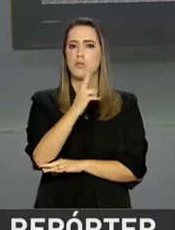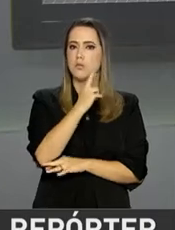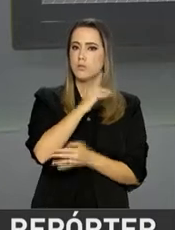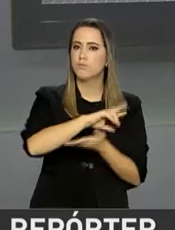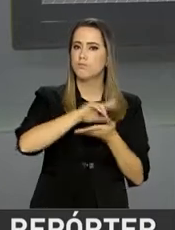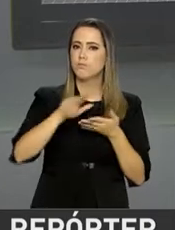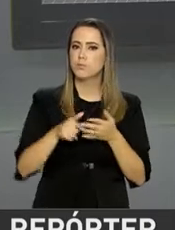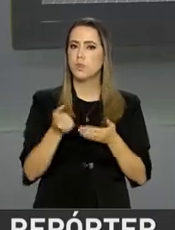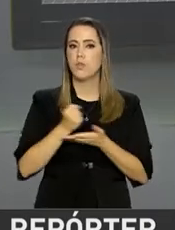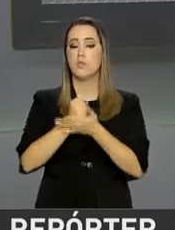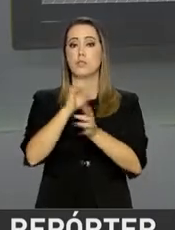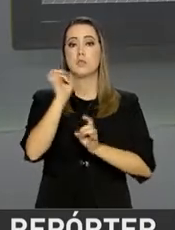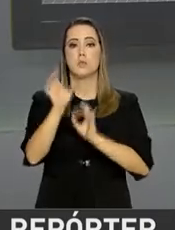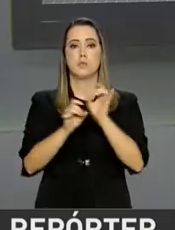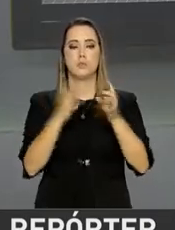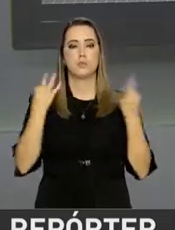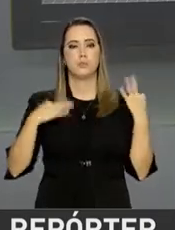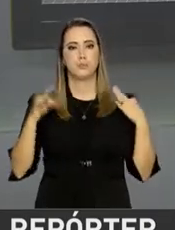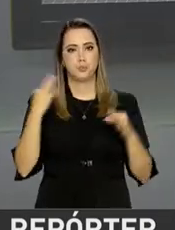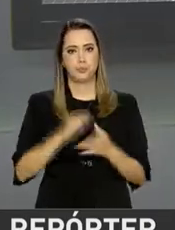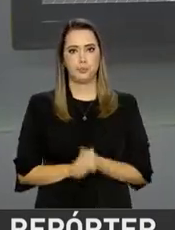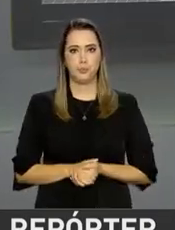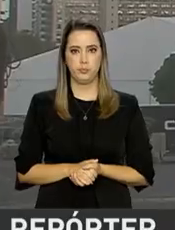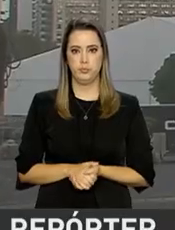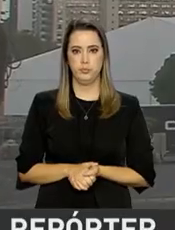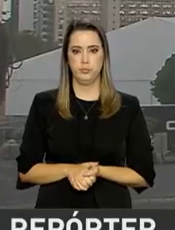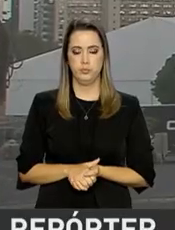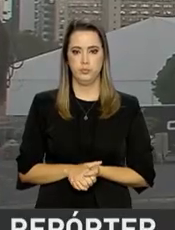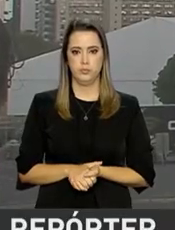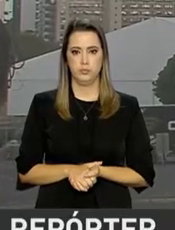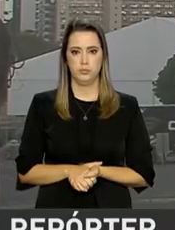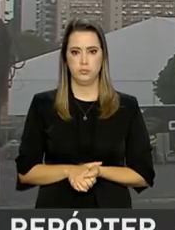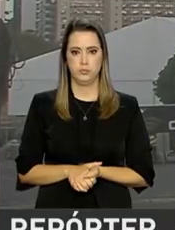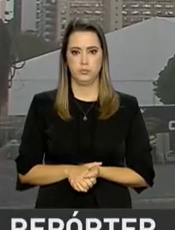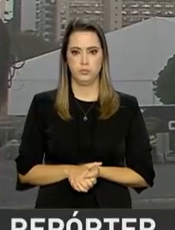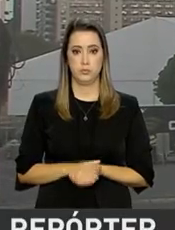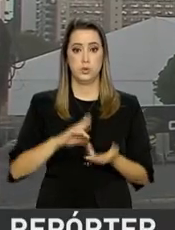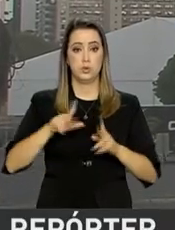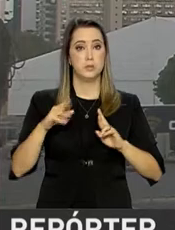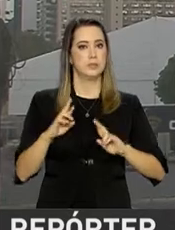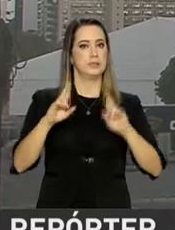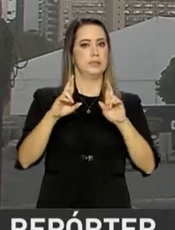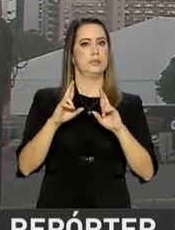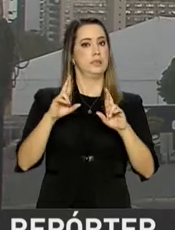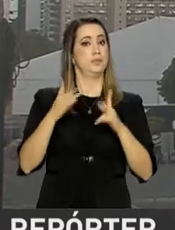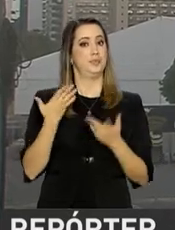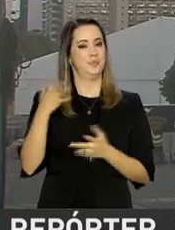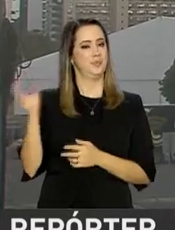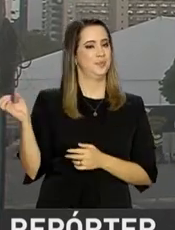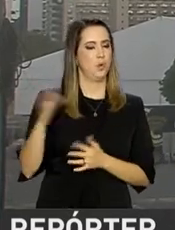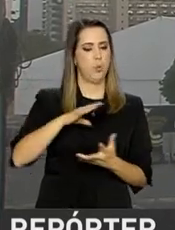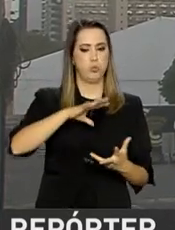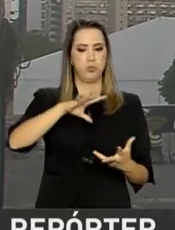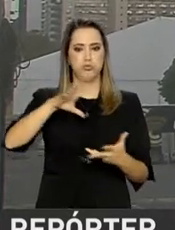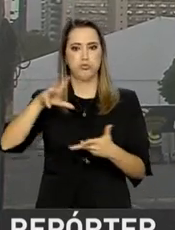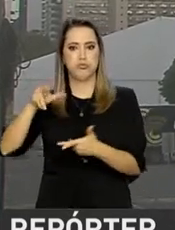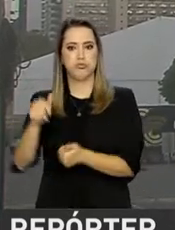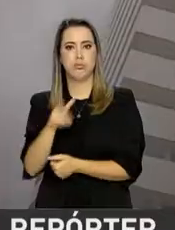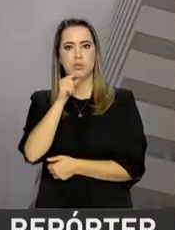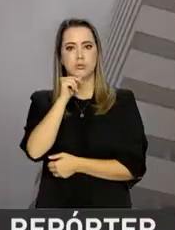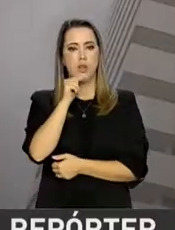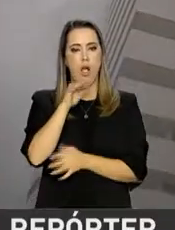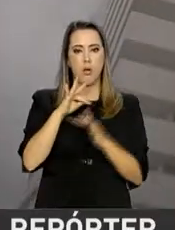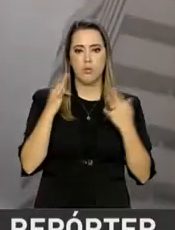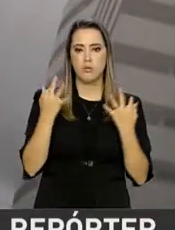oferecer serviços especiais aos turistas muita expectativa para o maior encontro mundial da